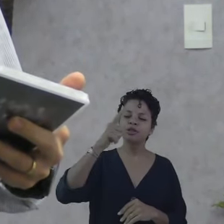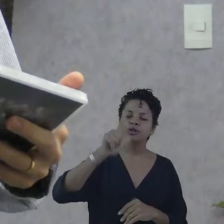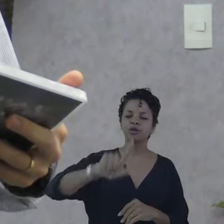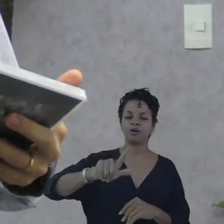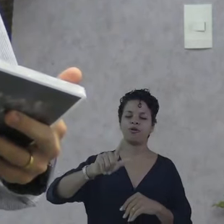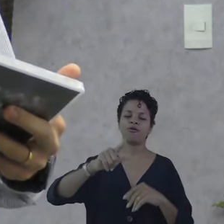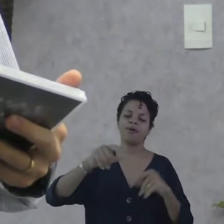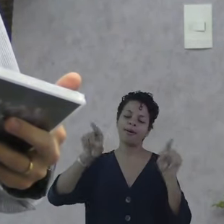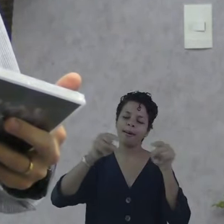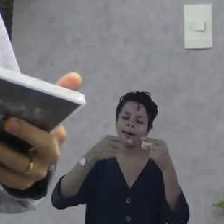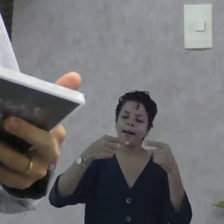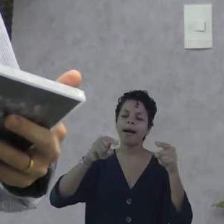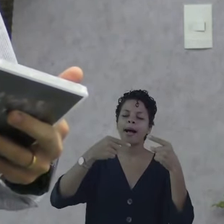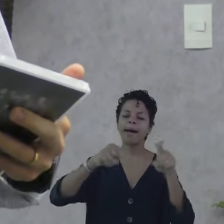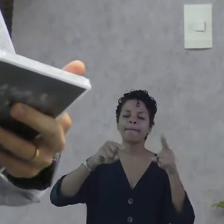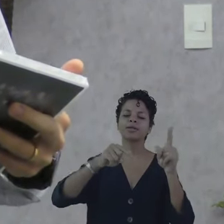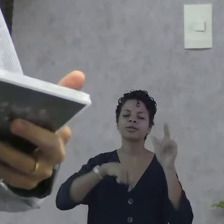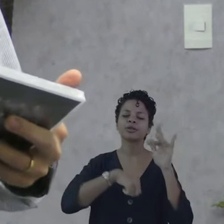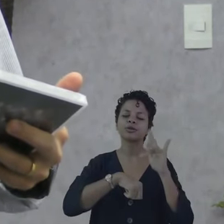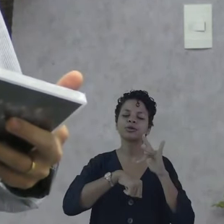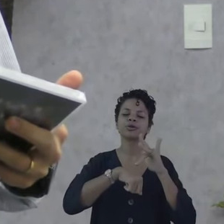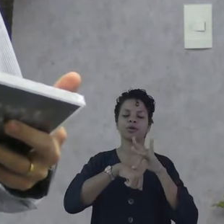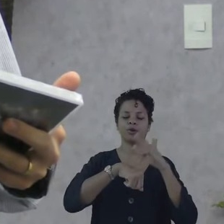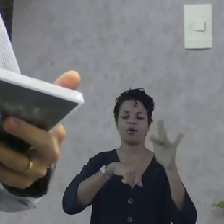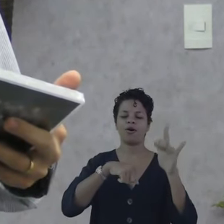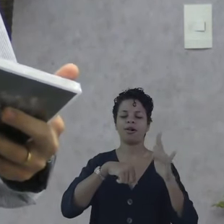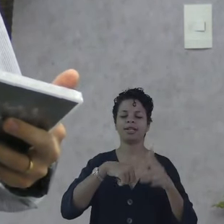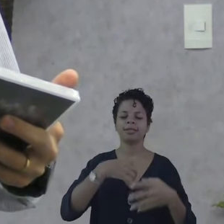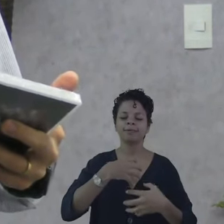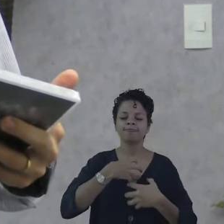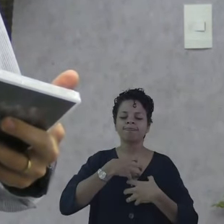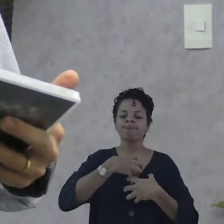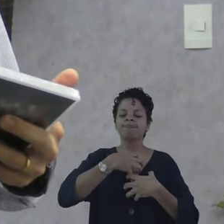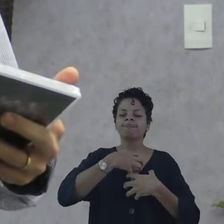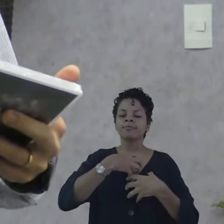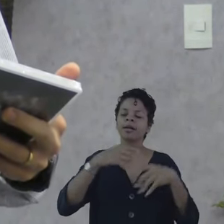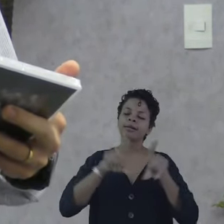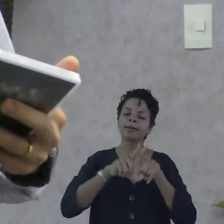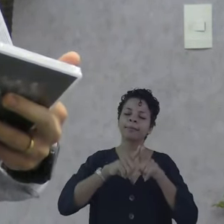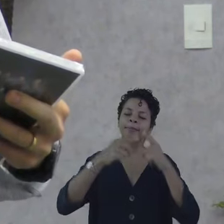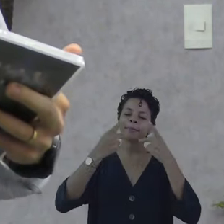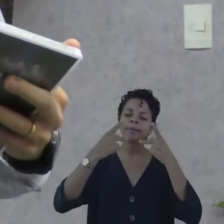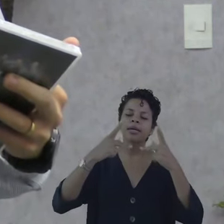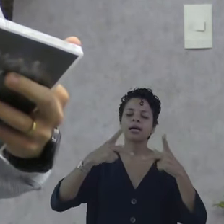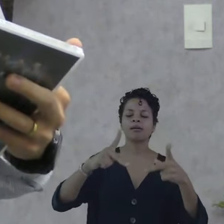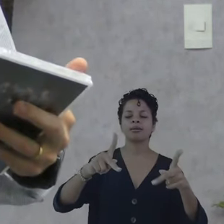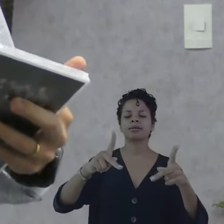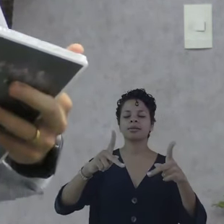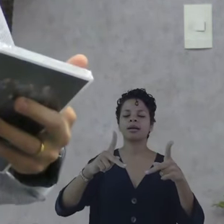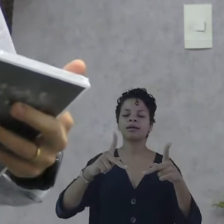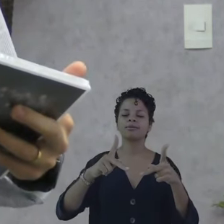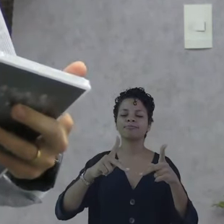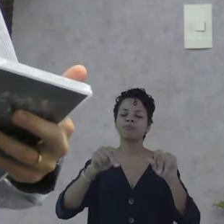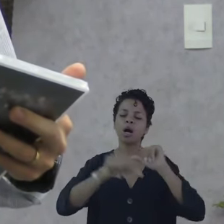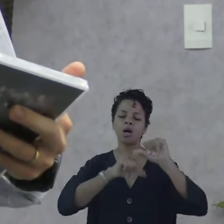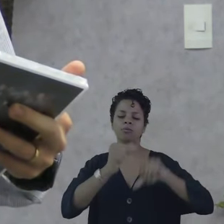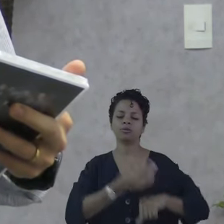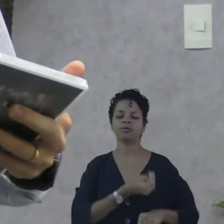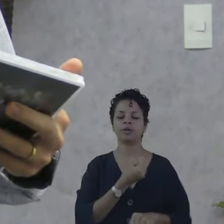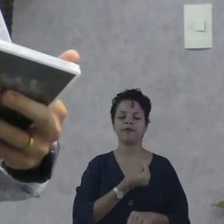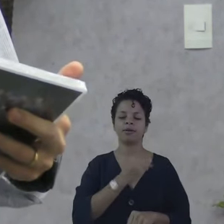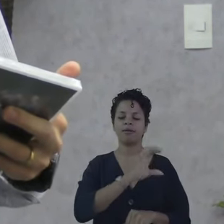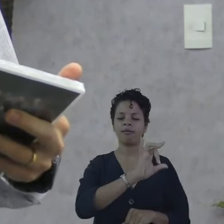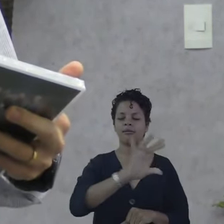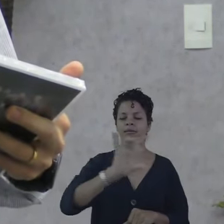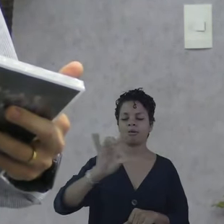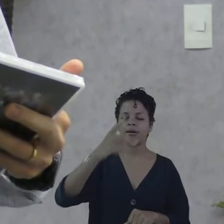Compasso 4, mais uma vez a mensagem do pastor Wanderson Domingues, que elas sejam transformadoras e